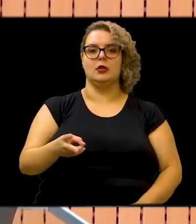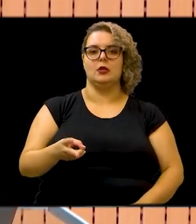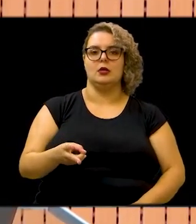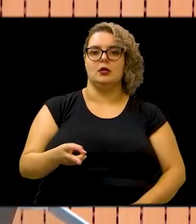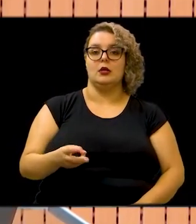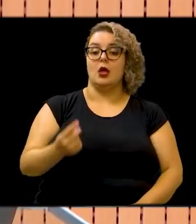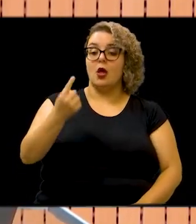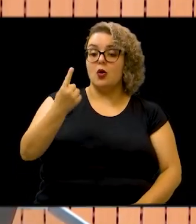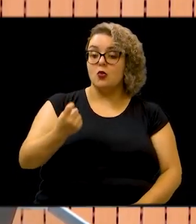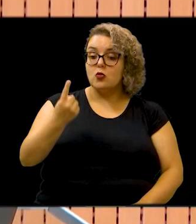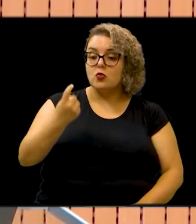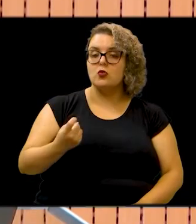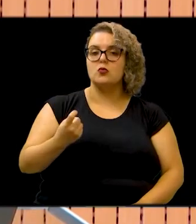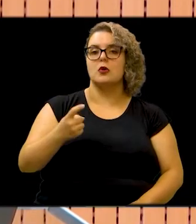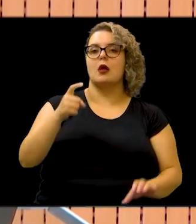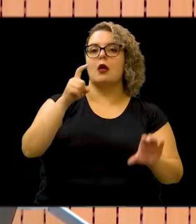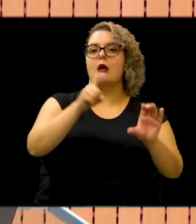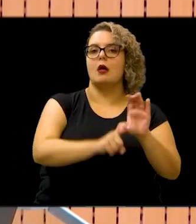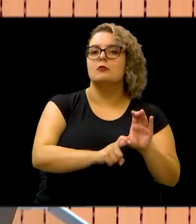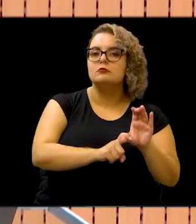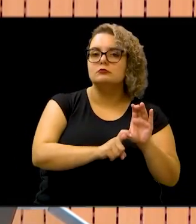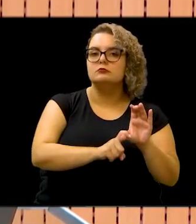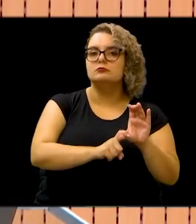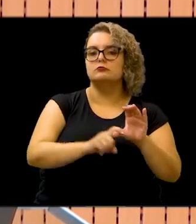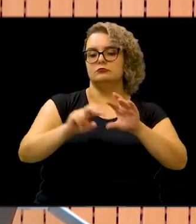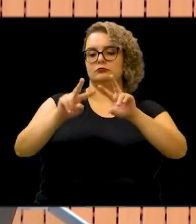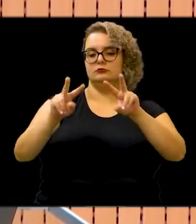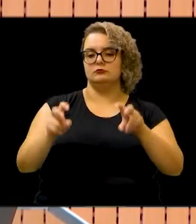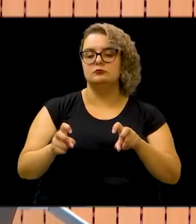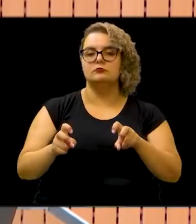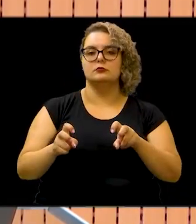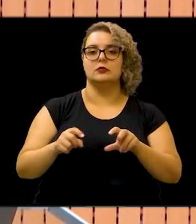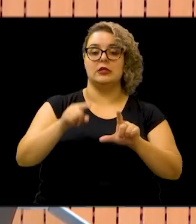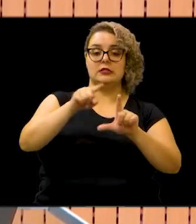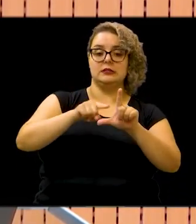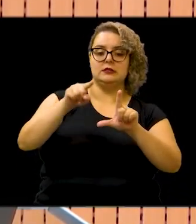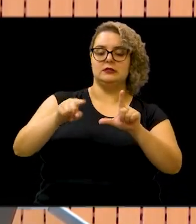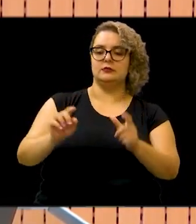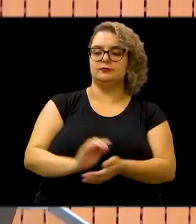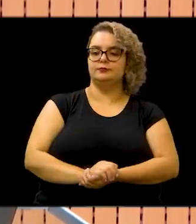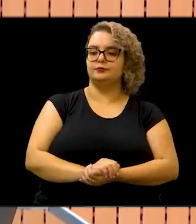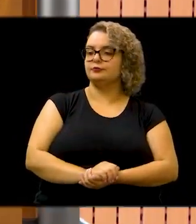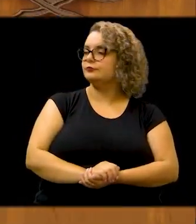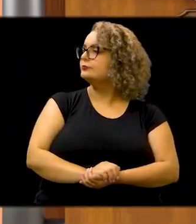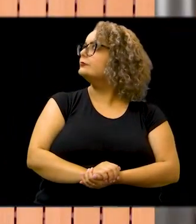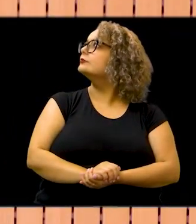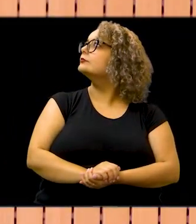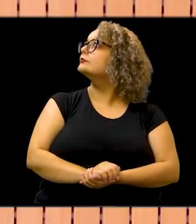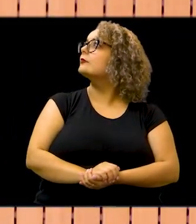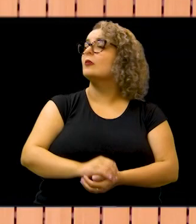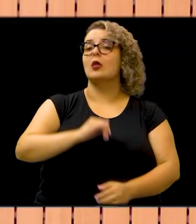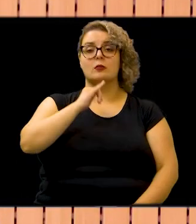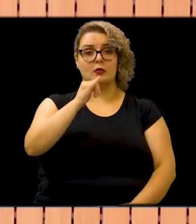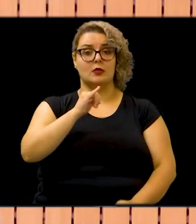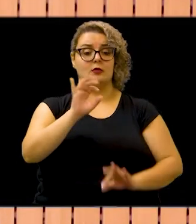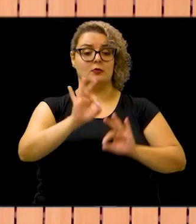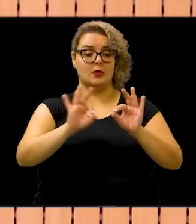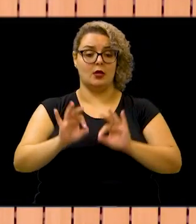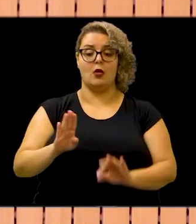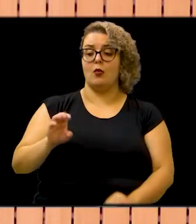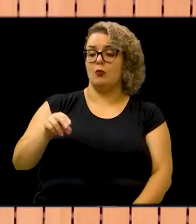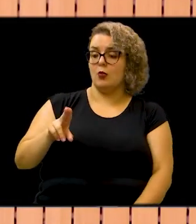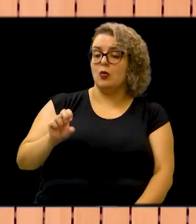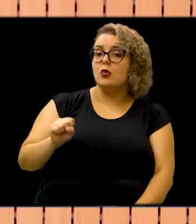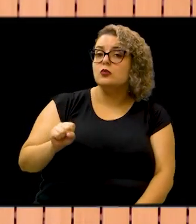permanente e que deixe como única pendência a questão desse índice. Para falar desse projeto, né, que é